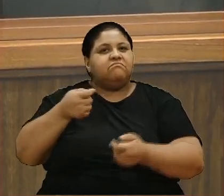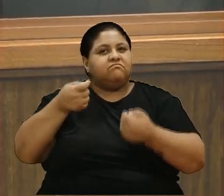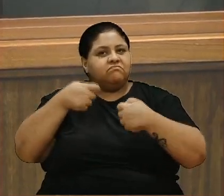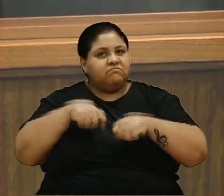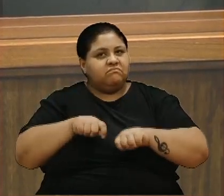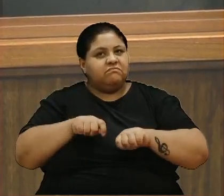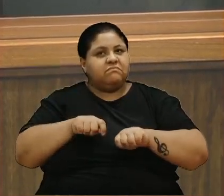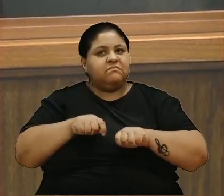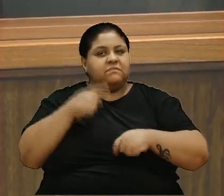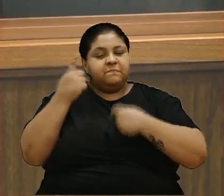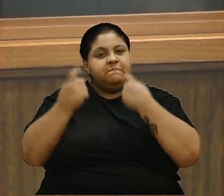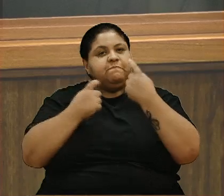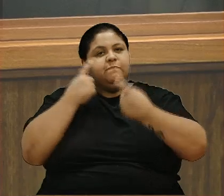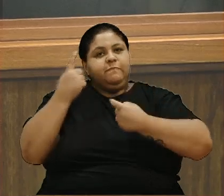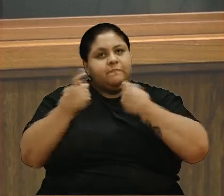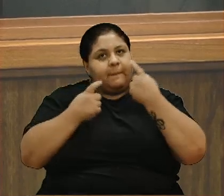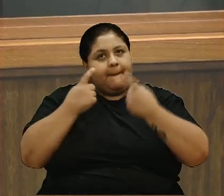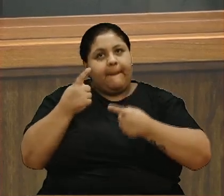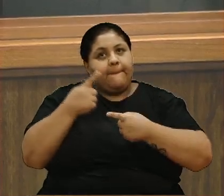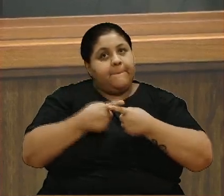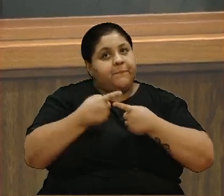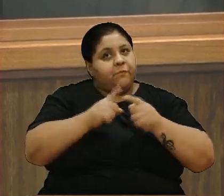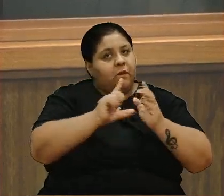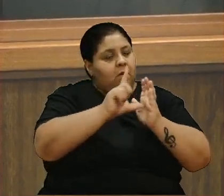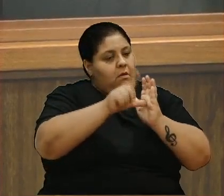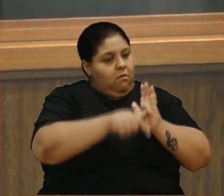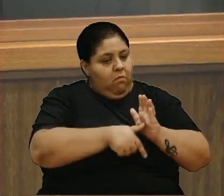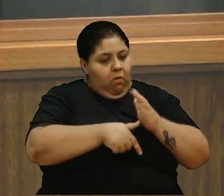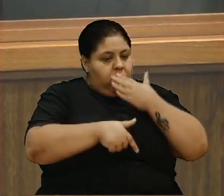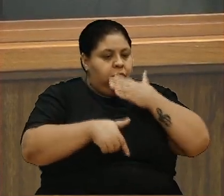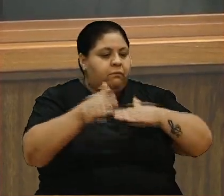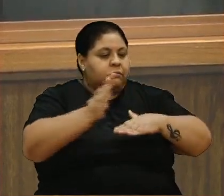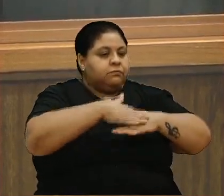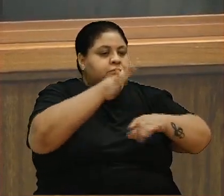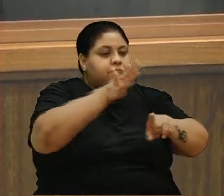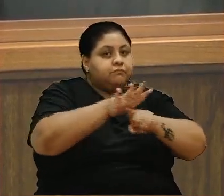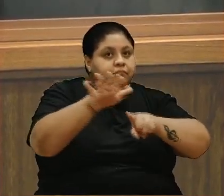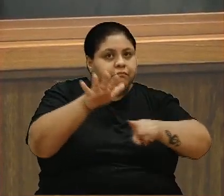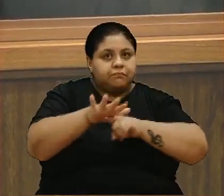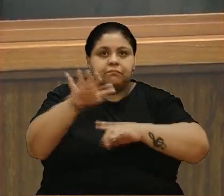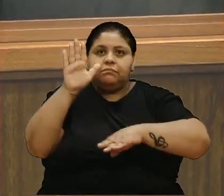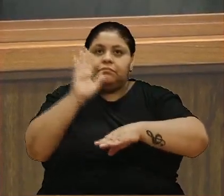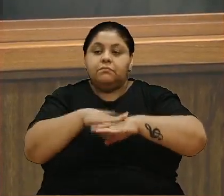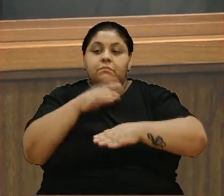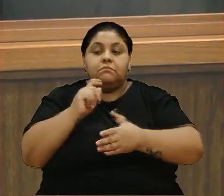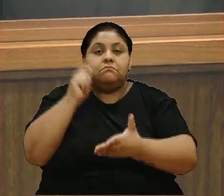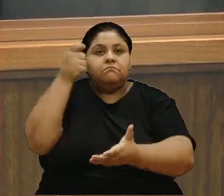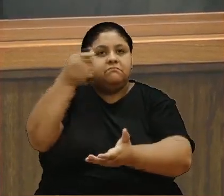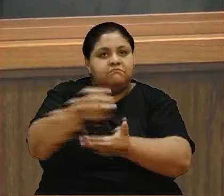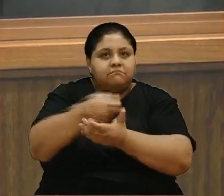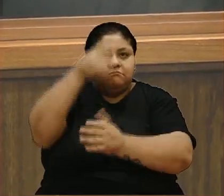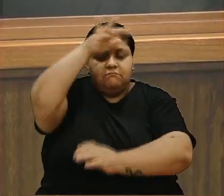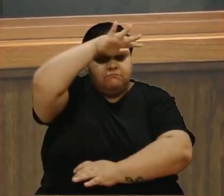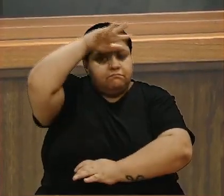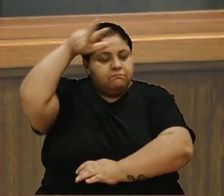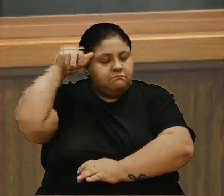precisamos nos preocupar essas questões, porque daqui a pouco é mais demanda, é mais pagamento que o município